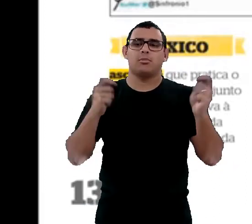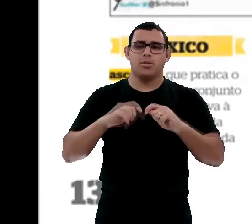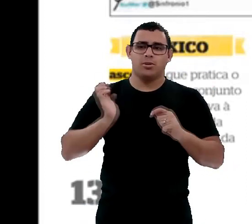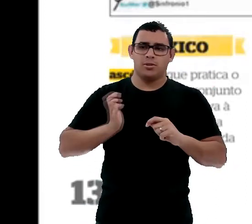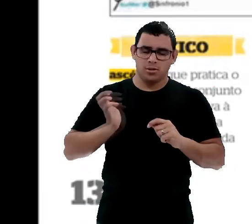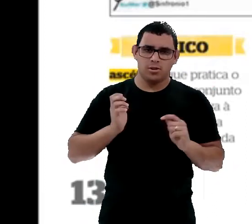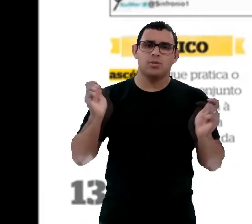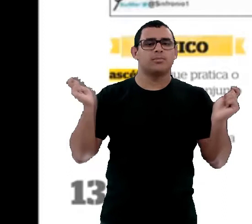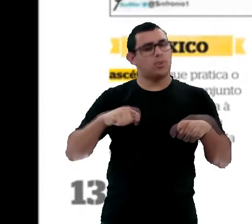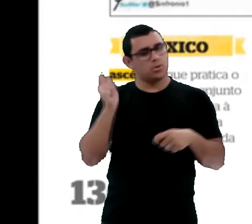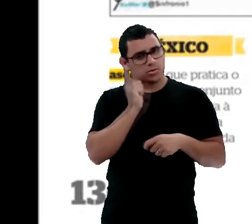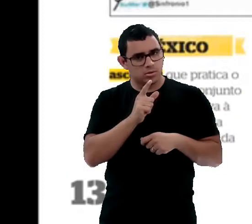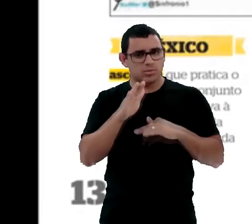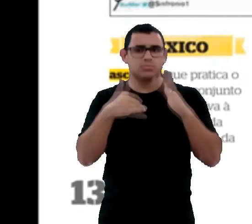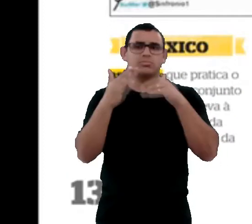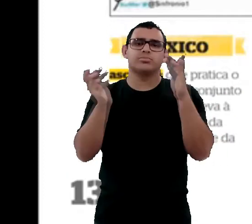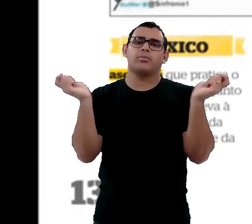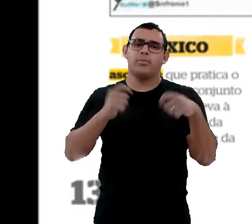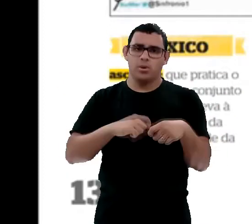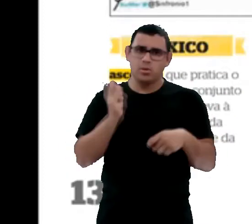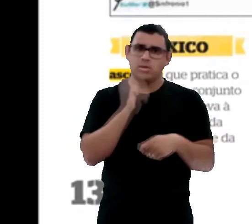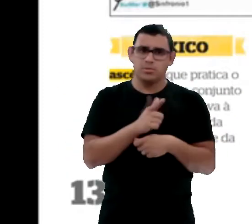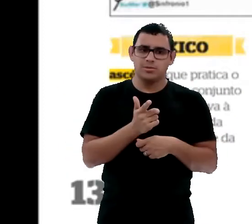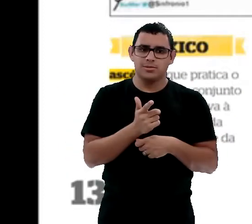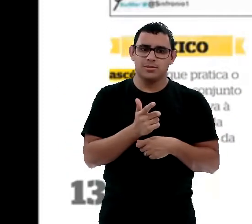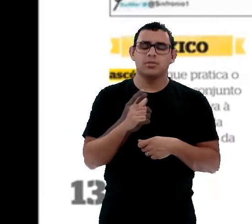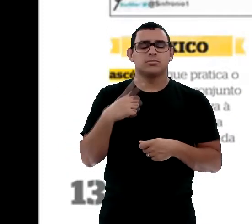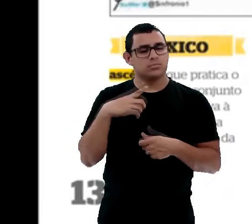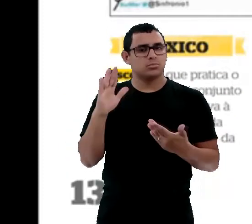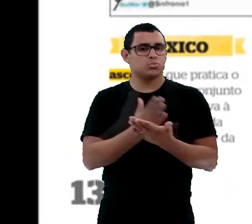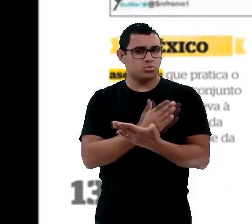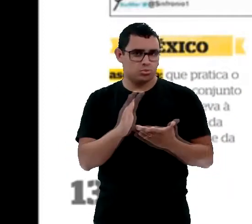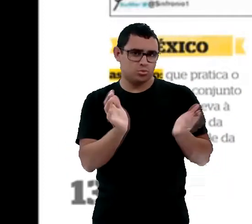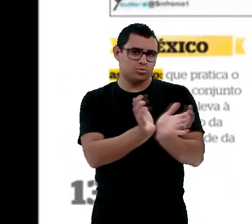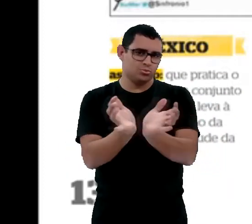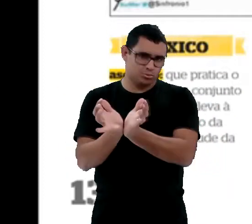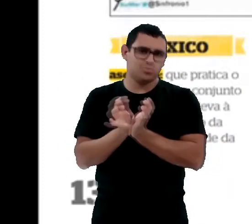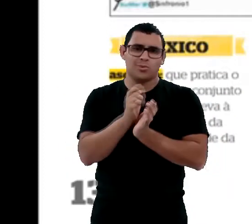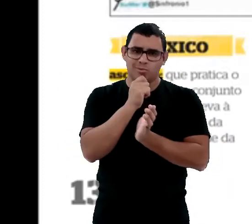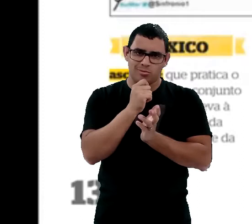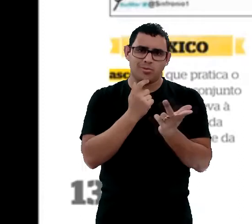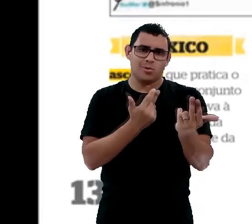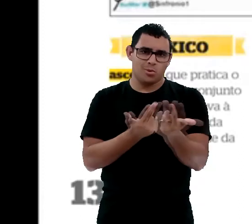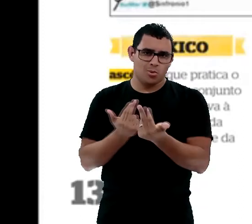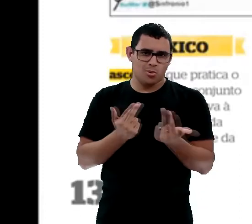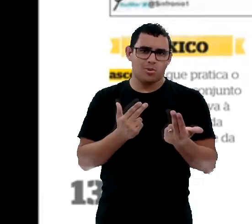tinha essa característica de pregar o bem material, pregar as riquezas materiais.